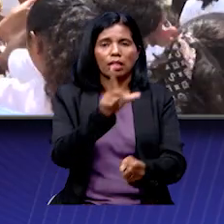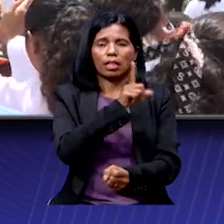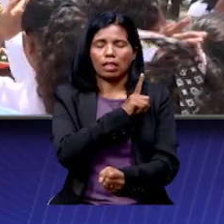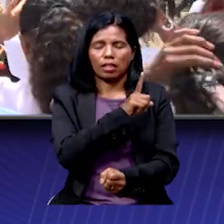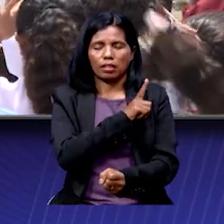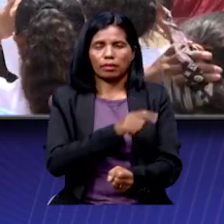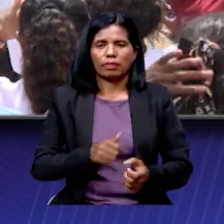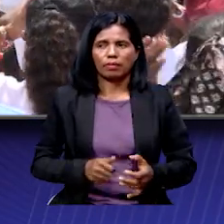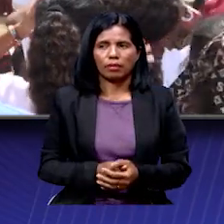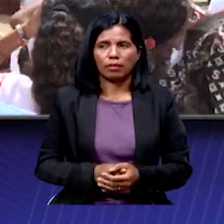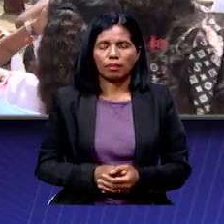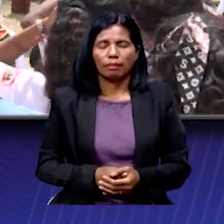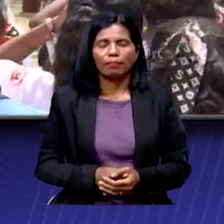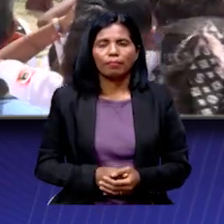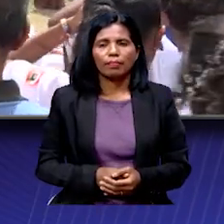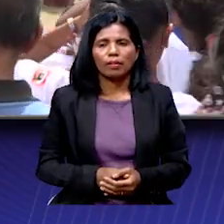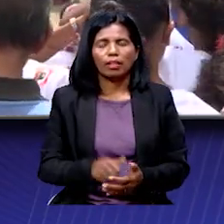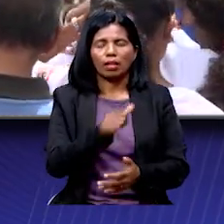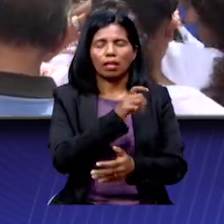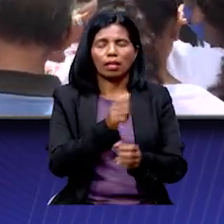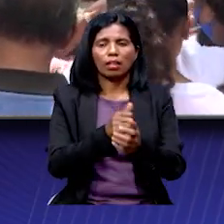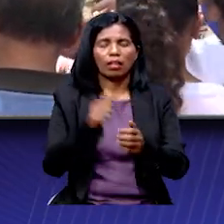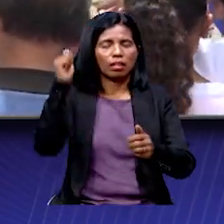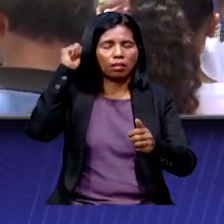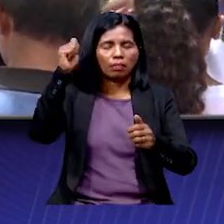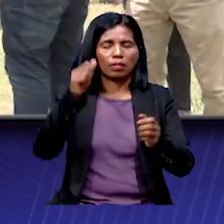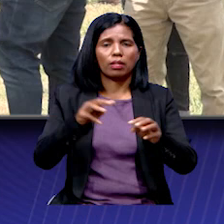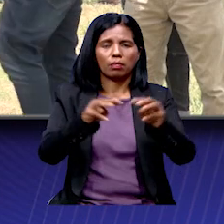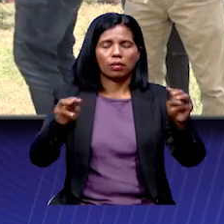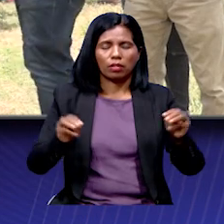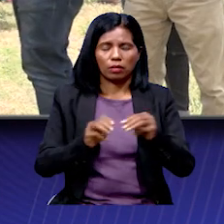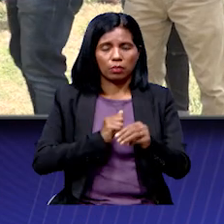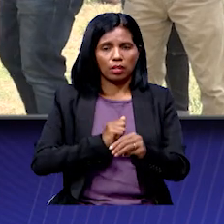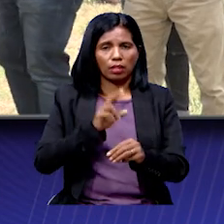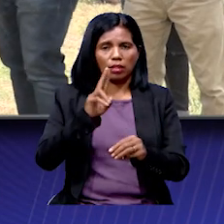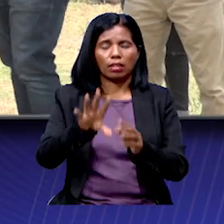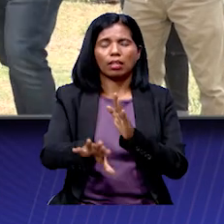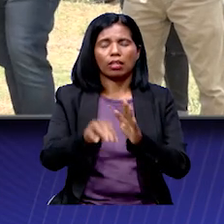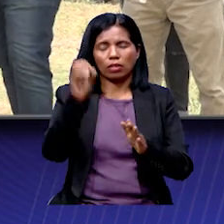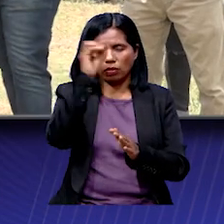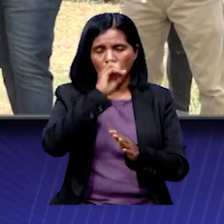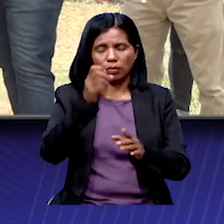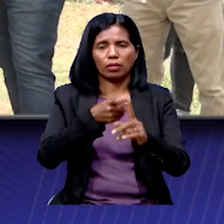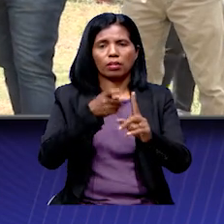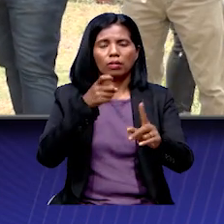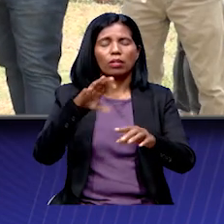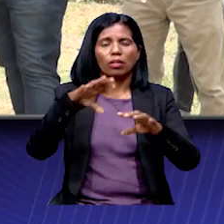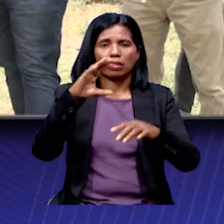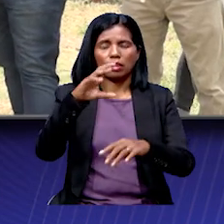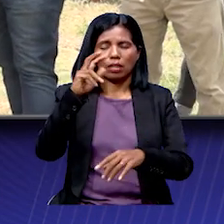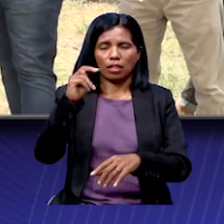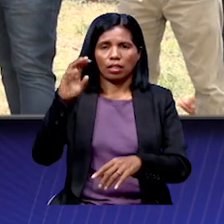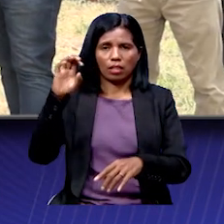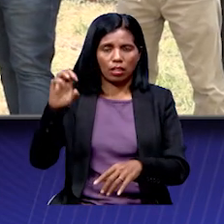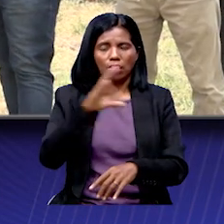Timor. Campanha aberta Nebehalau e a Campo Sabraka Larang, Município Aileu, retam observação Rússia Comissão Nacional